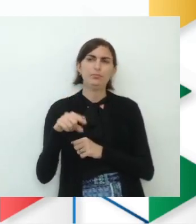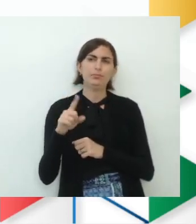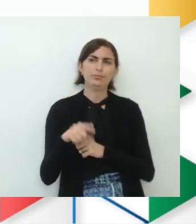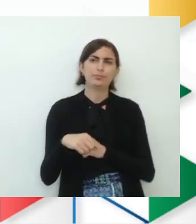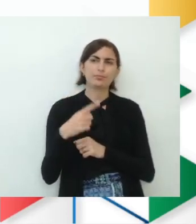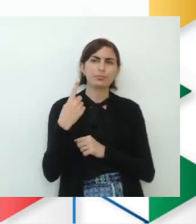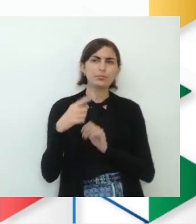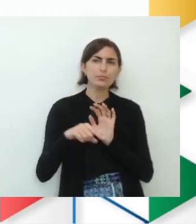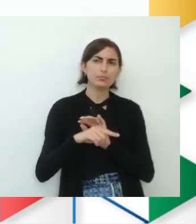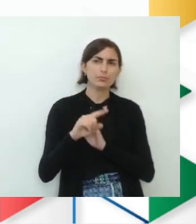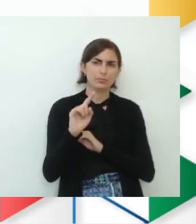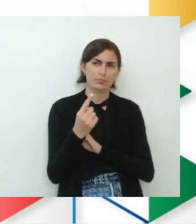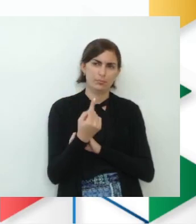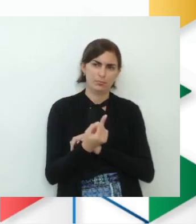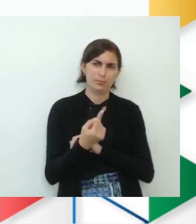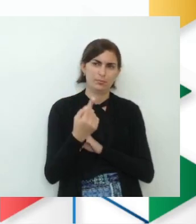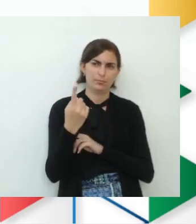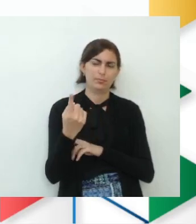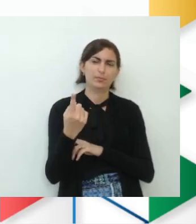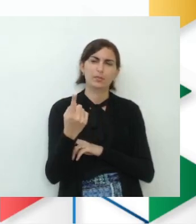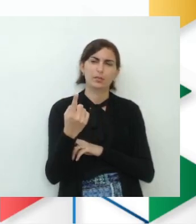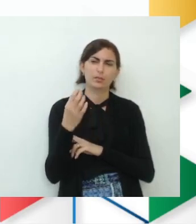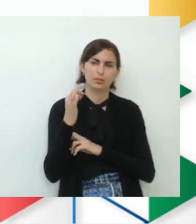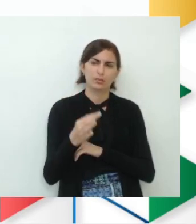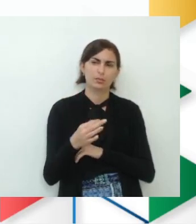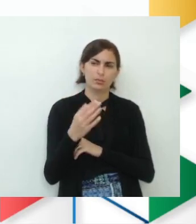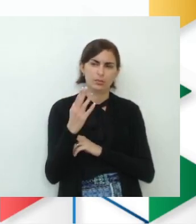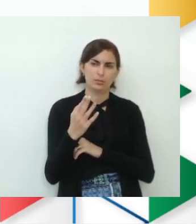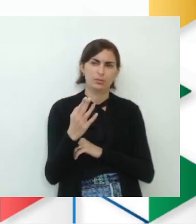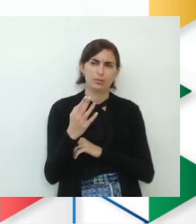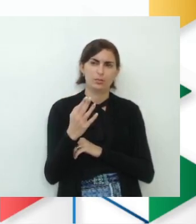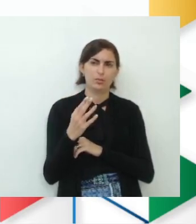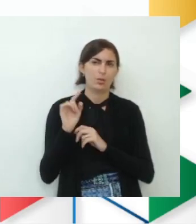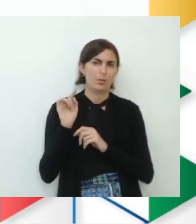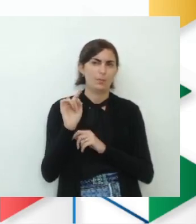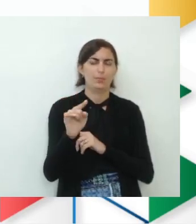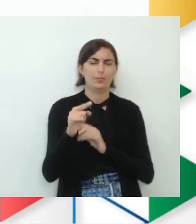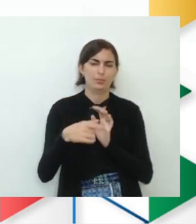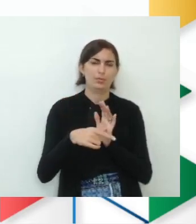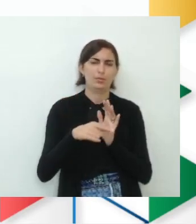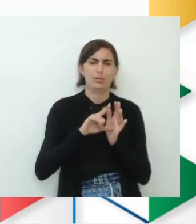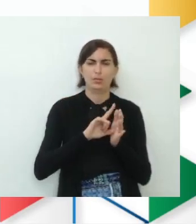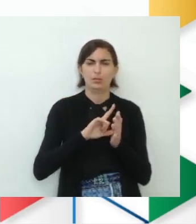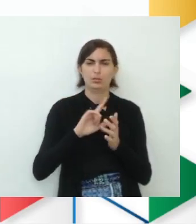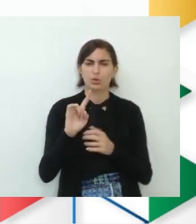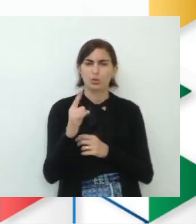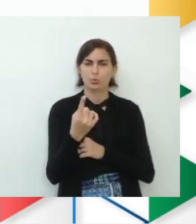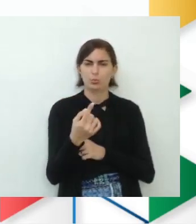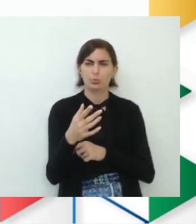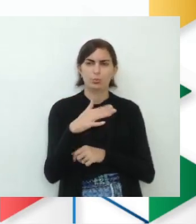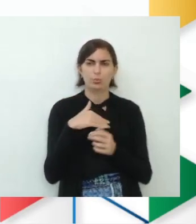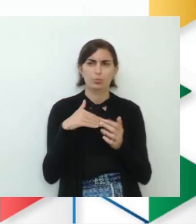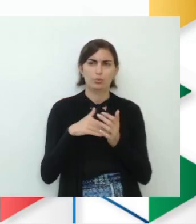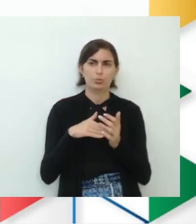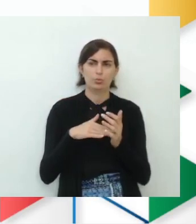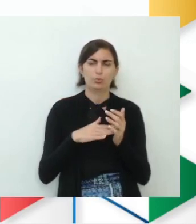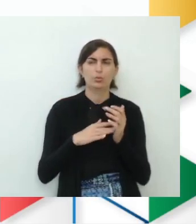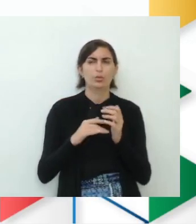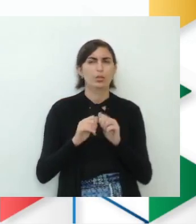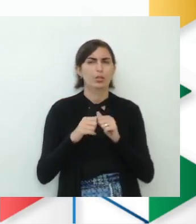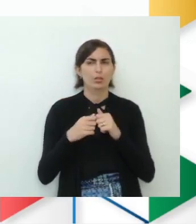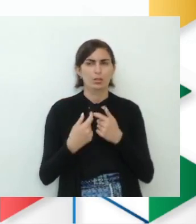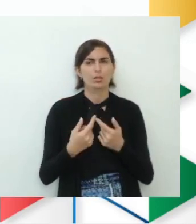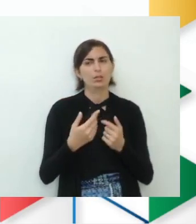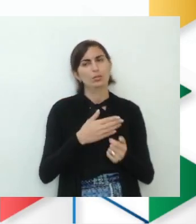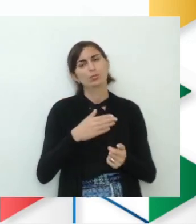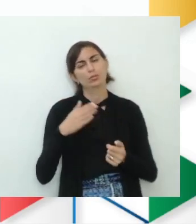de 1, então ele vai se localizar exatamente aí, ó. Nesse ponto antes do 1 inteiro. E vai estar, claro, do lado